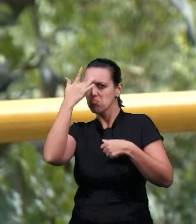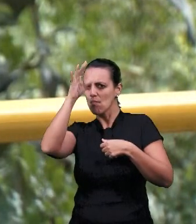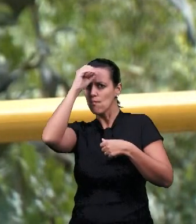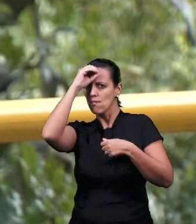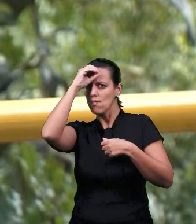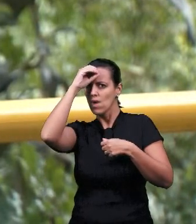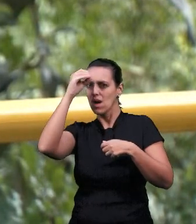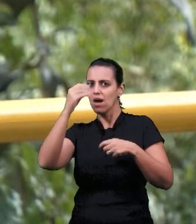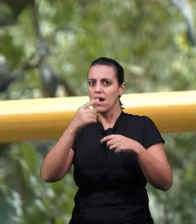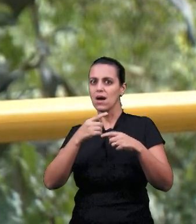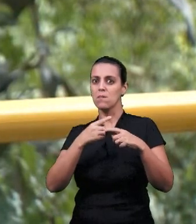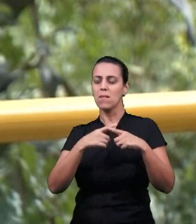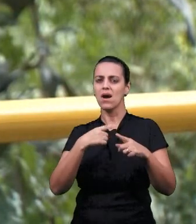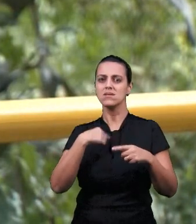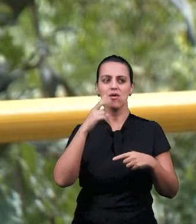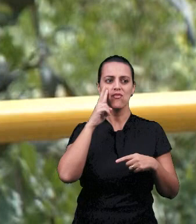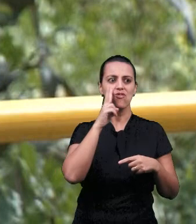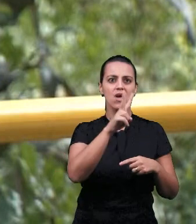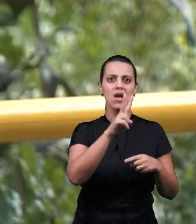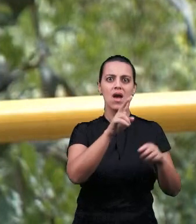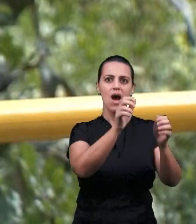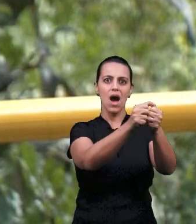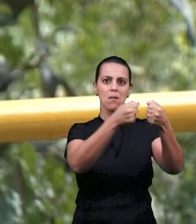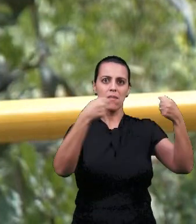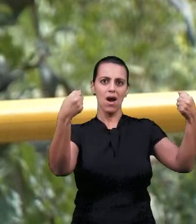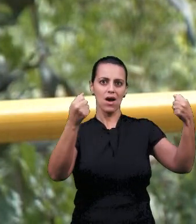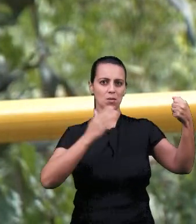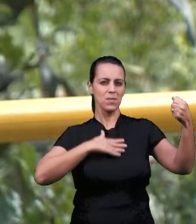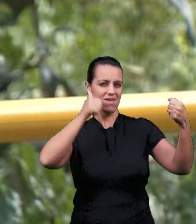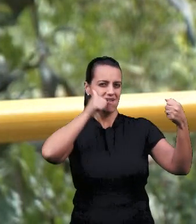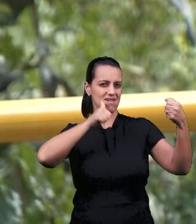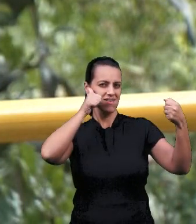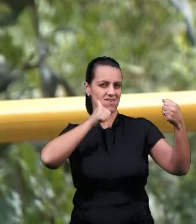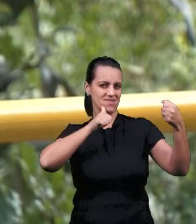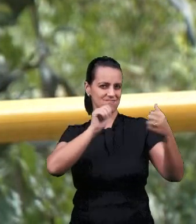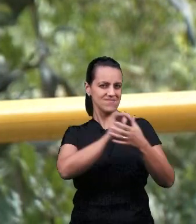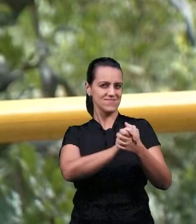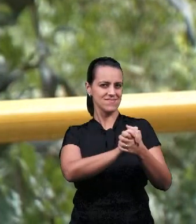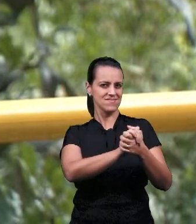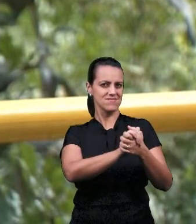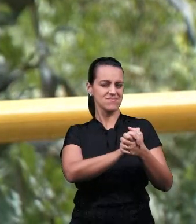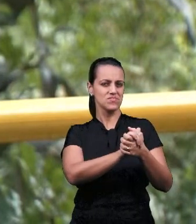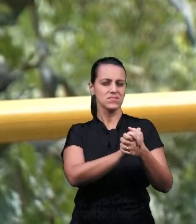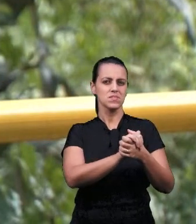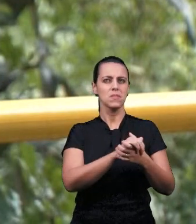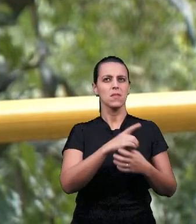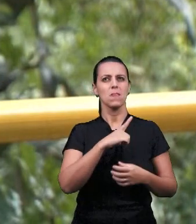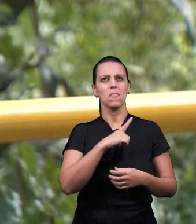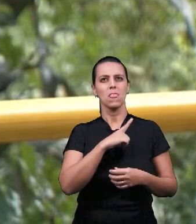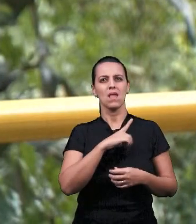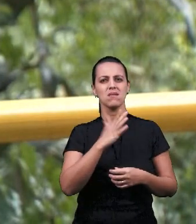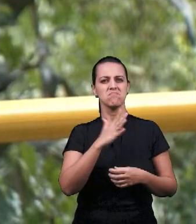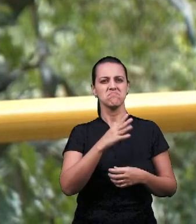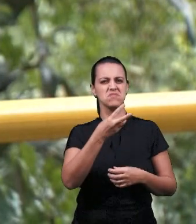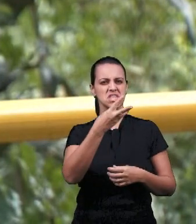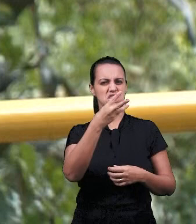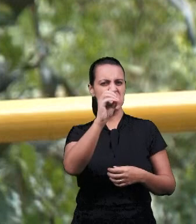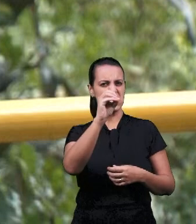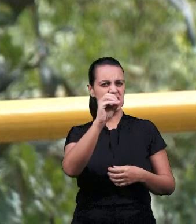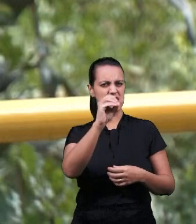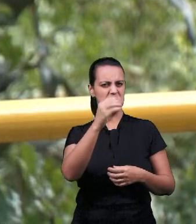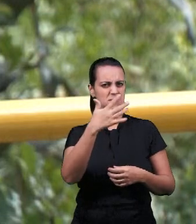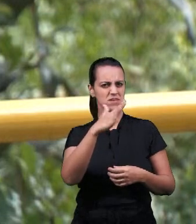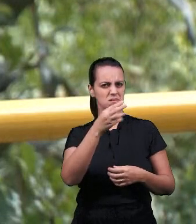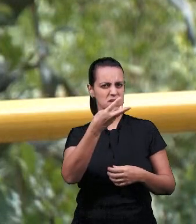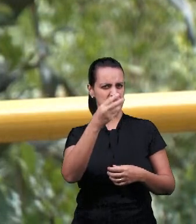armários da minha esposa, né, eu tenho quase 30 escritos, não é